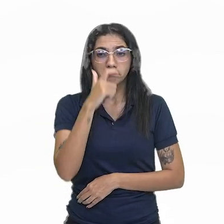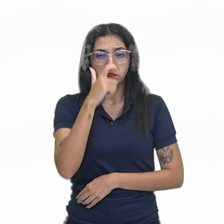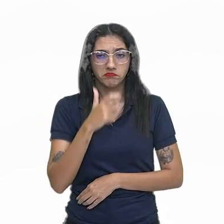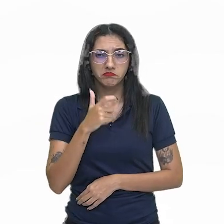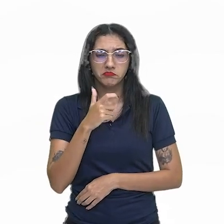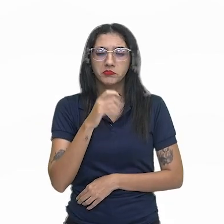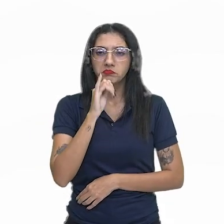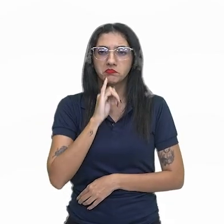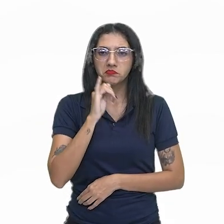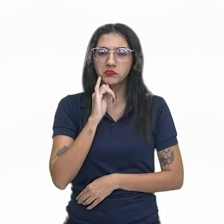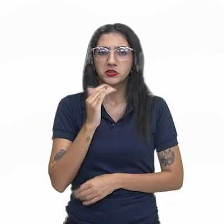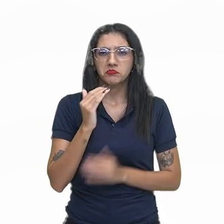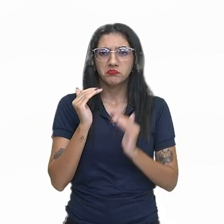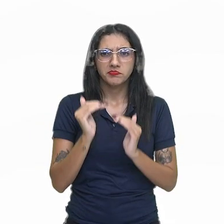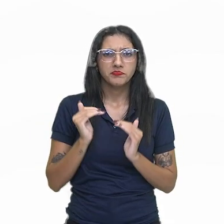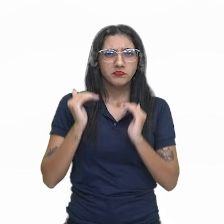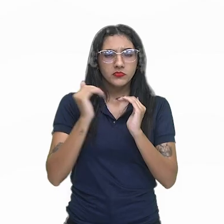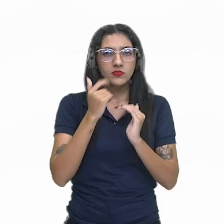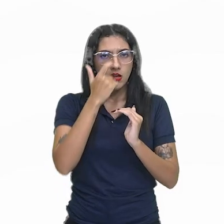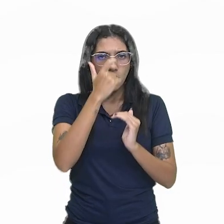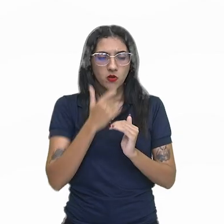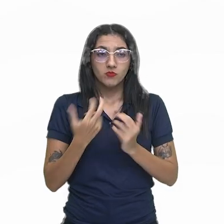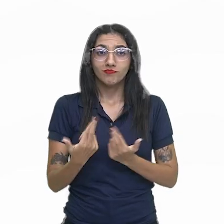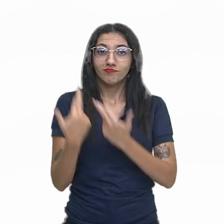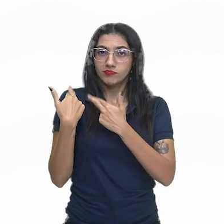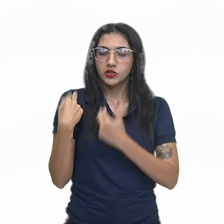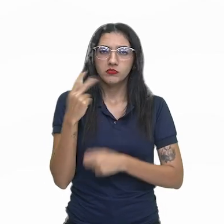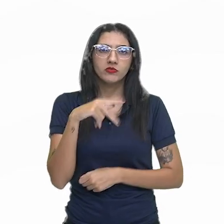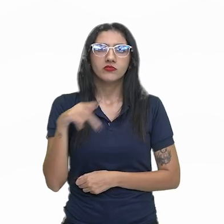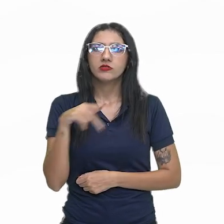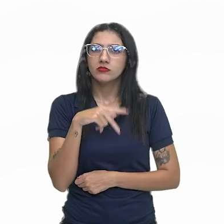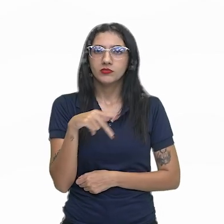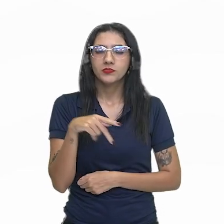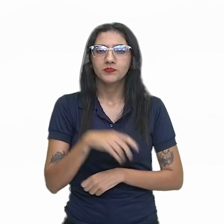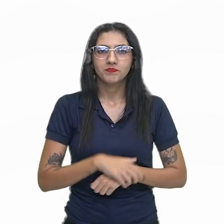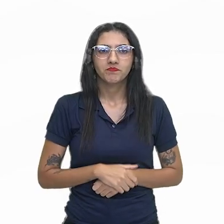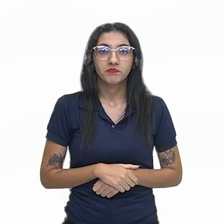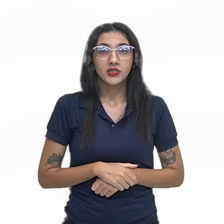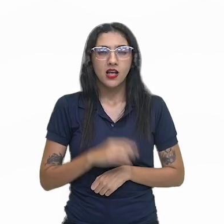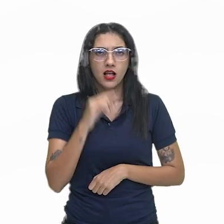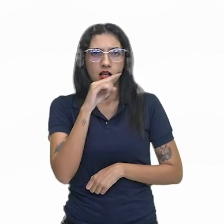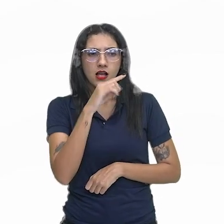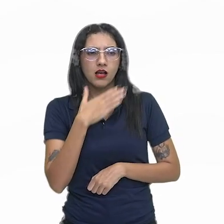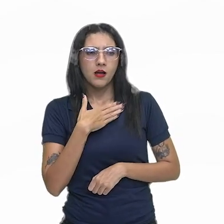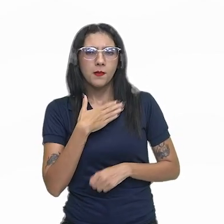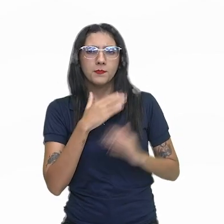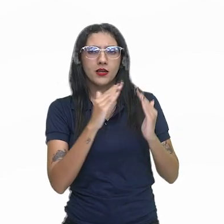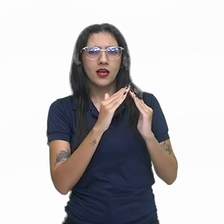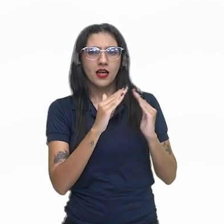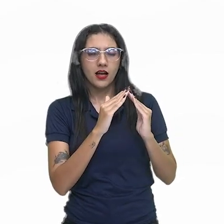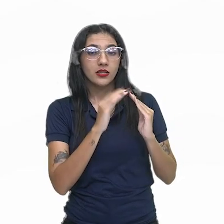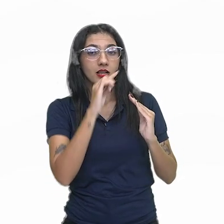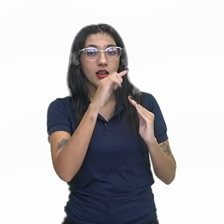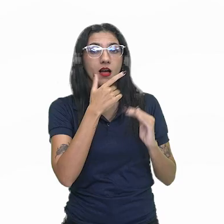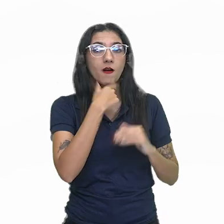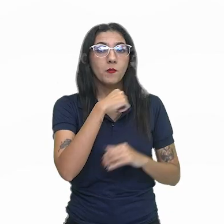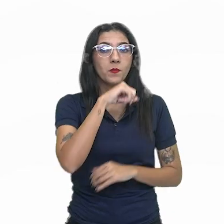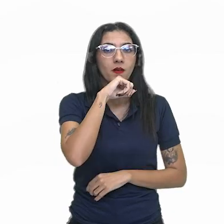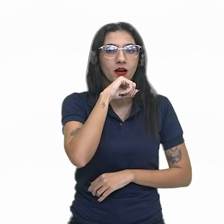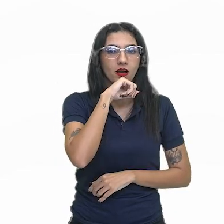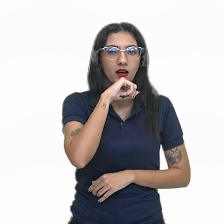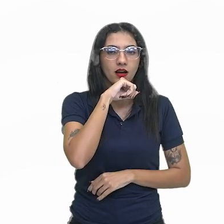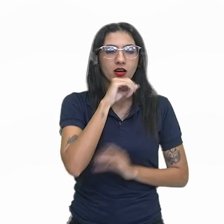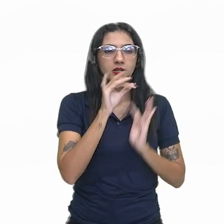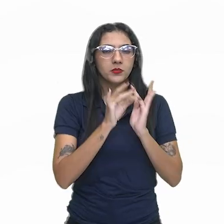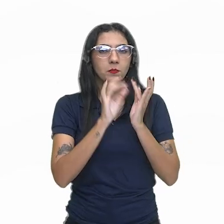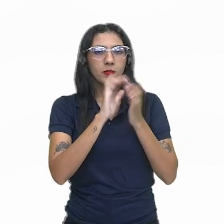exercendo, então, esse papel de professor. Se eu estiver lá na minha casa, eu estou exercendo o papel de pai, né? De